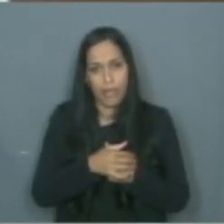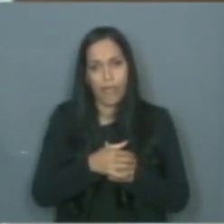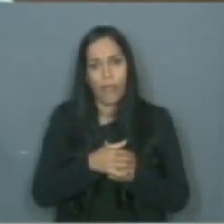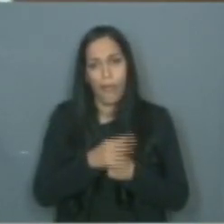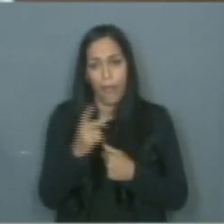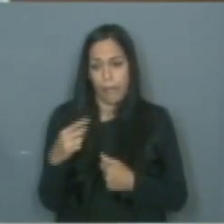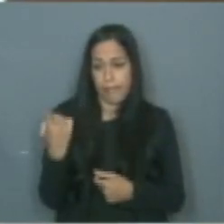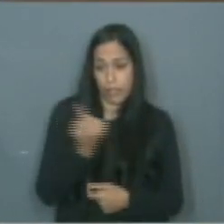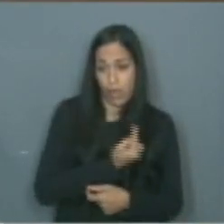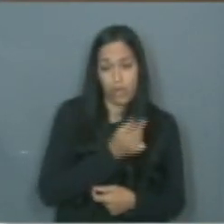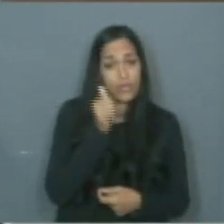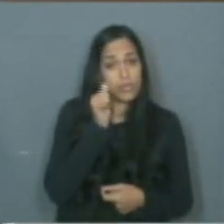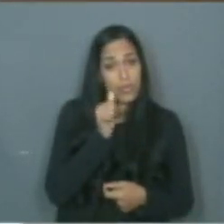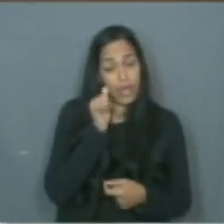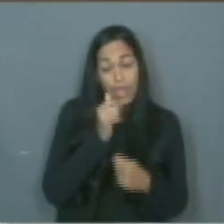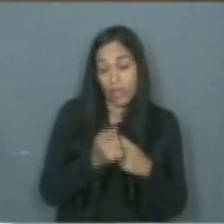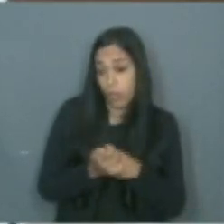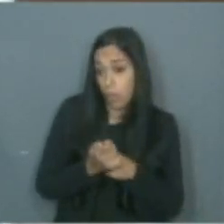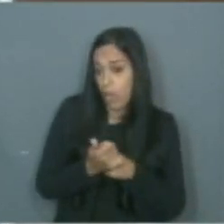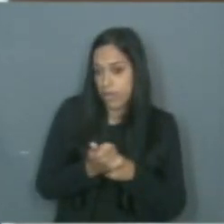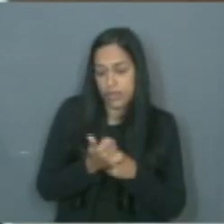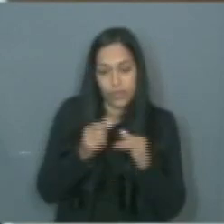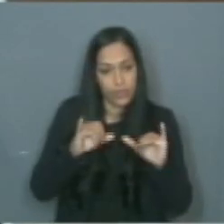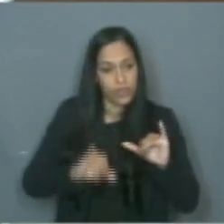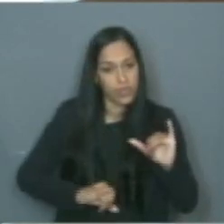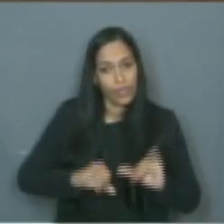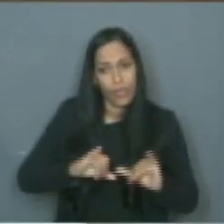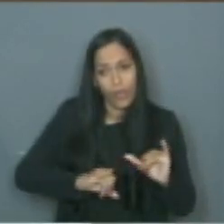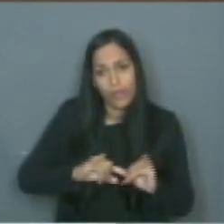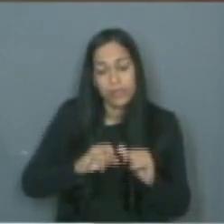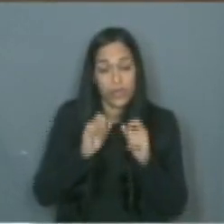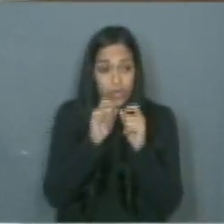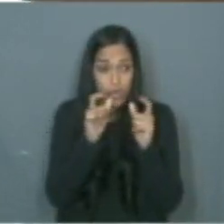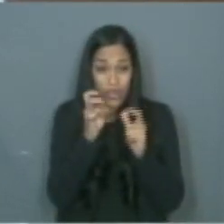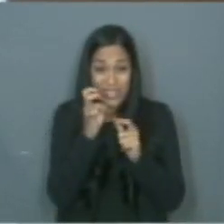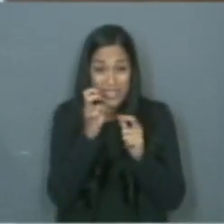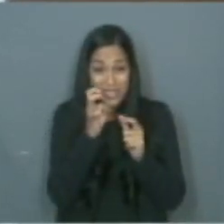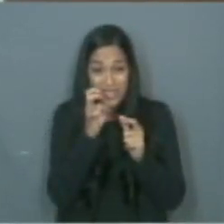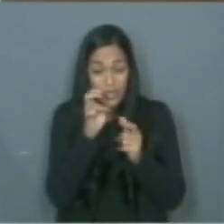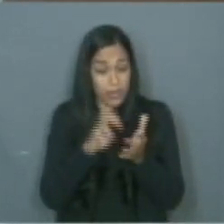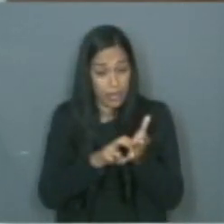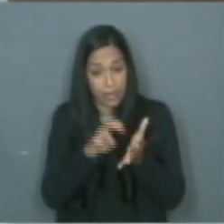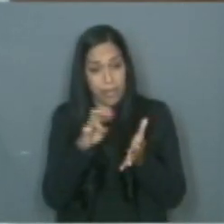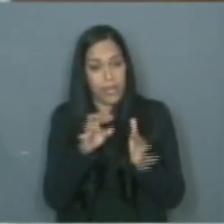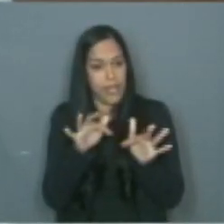Inclusive, para nós mulheres, é quase que uma tortura acordar às 5 da manhã,